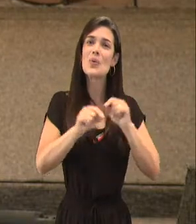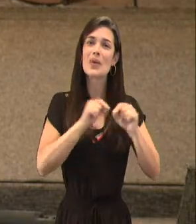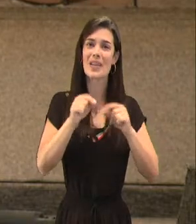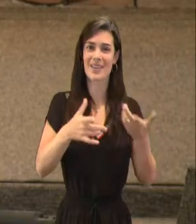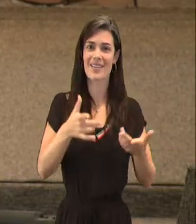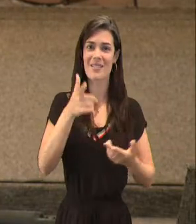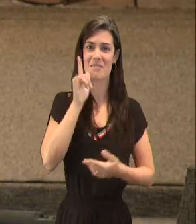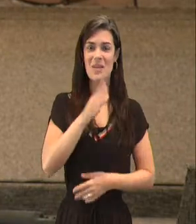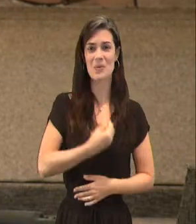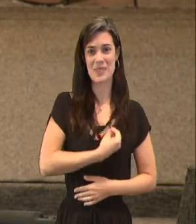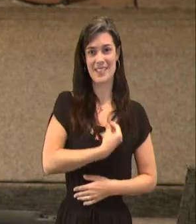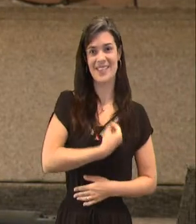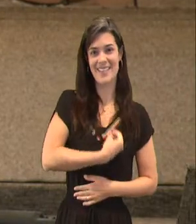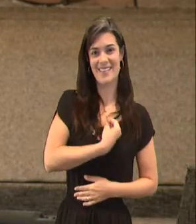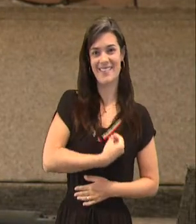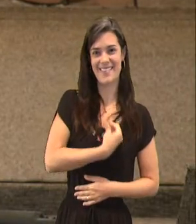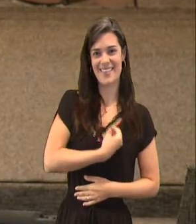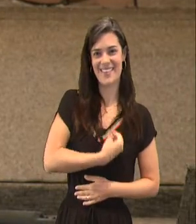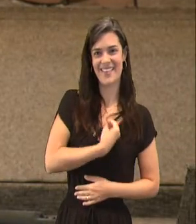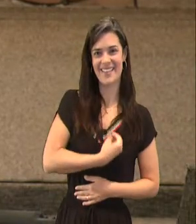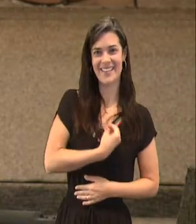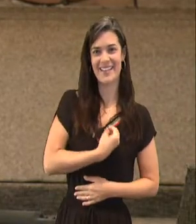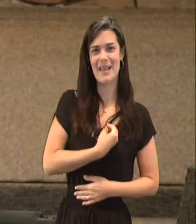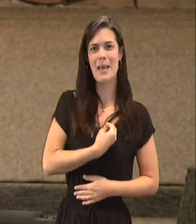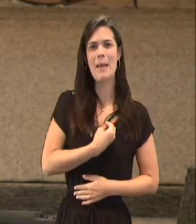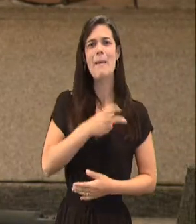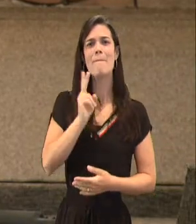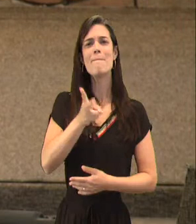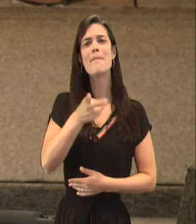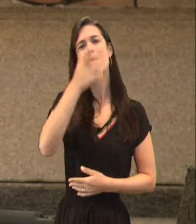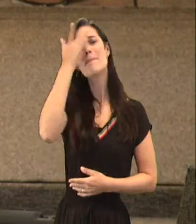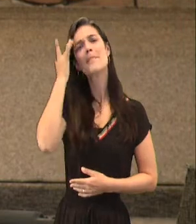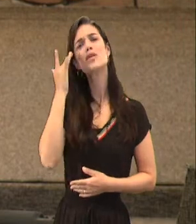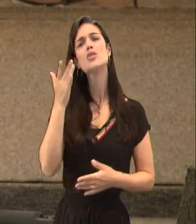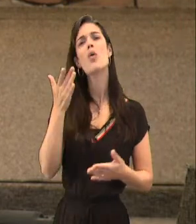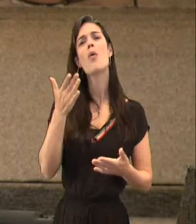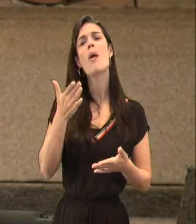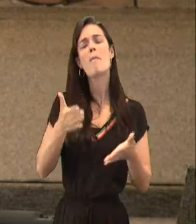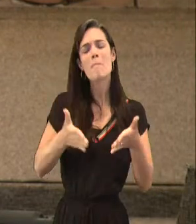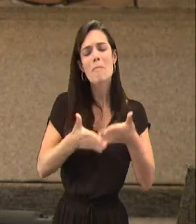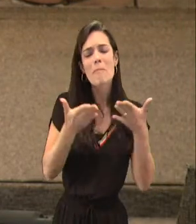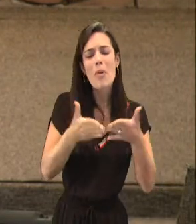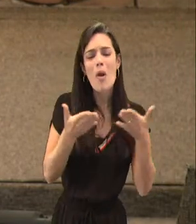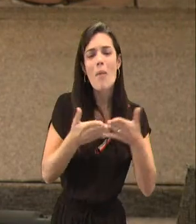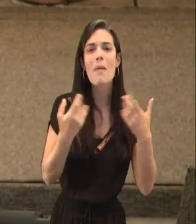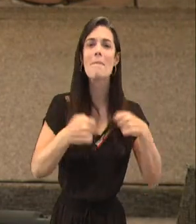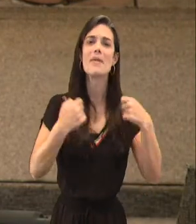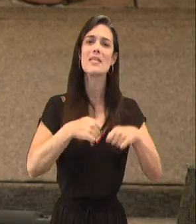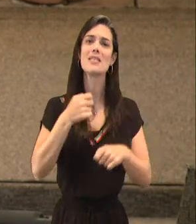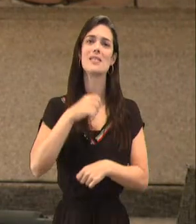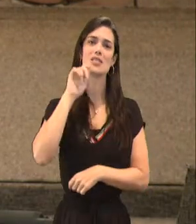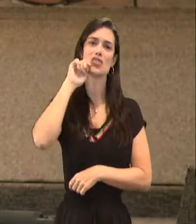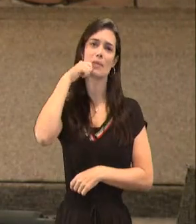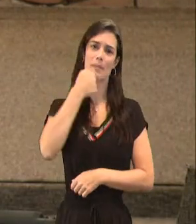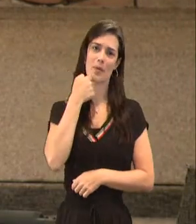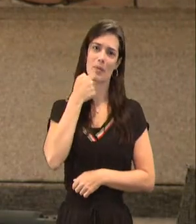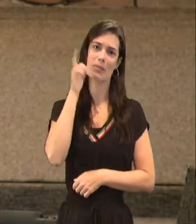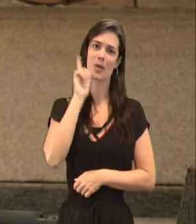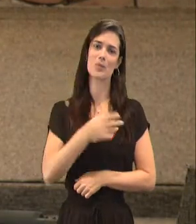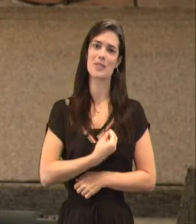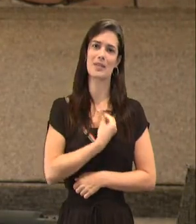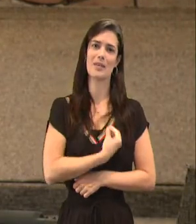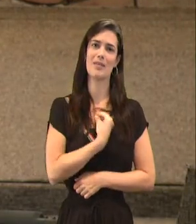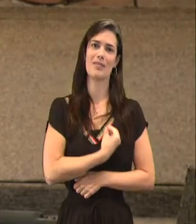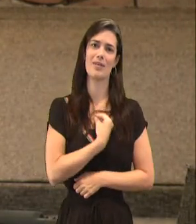Era a dieta básica que até os mais pobres tinham acesso e que precisavam para sobreviver dia após dia. Quando